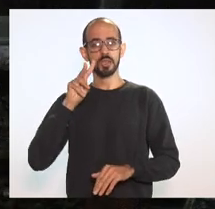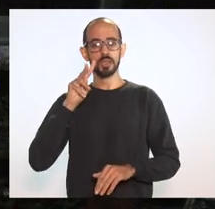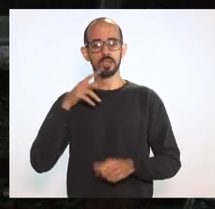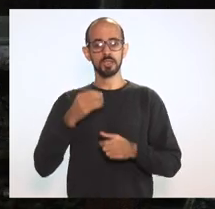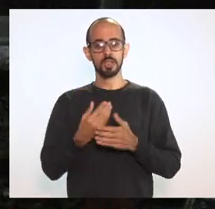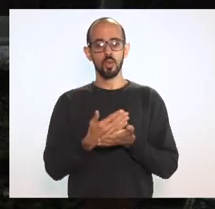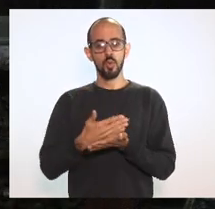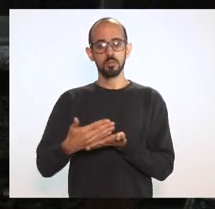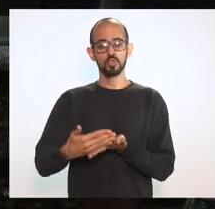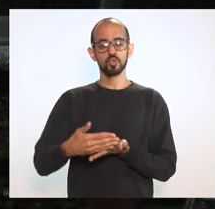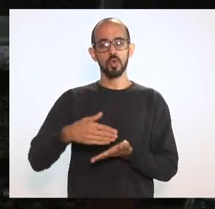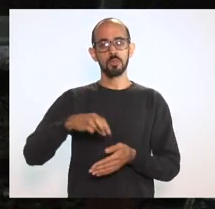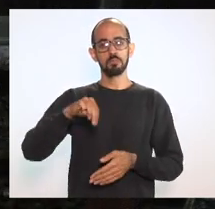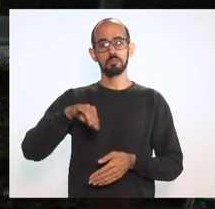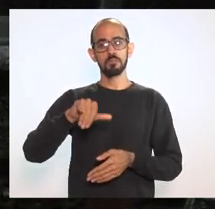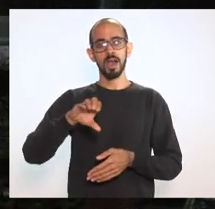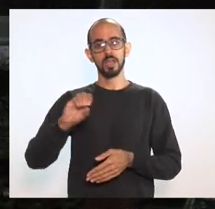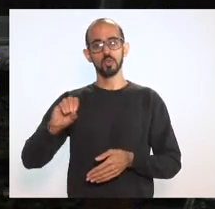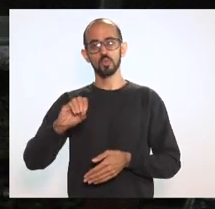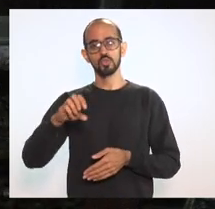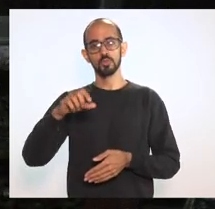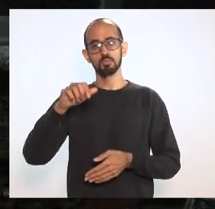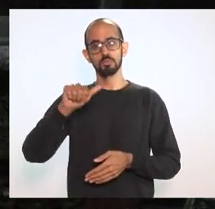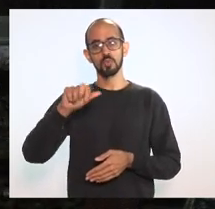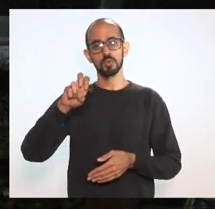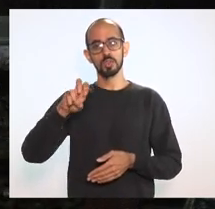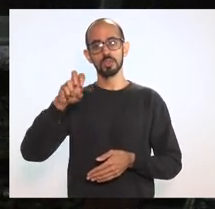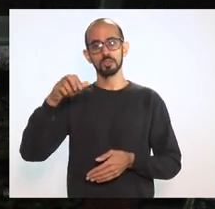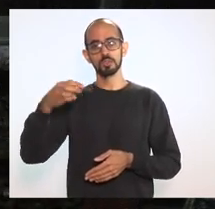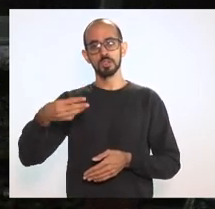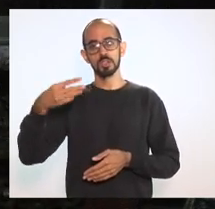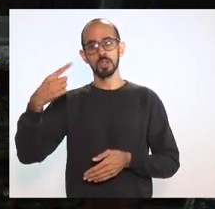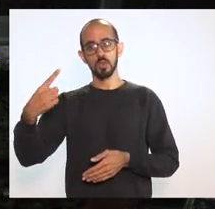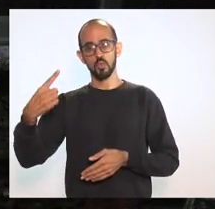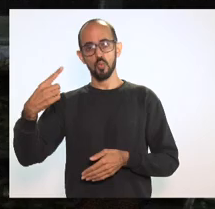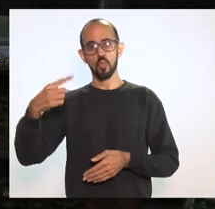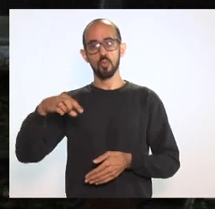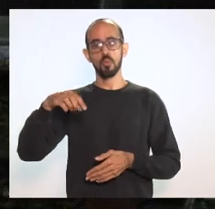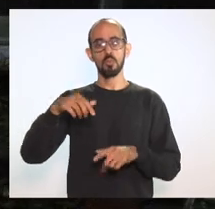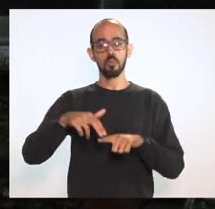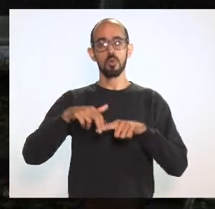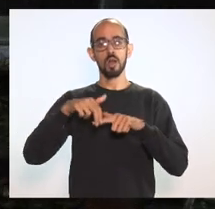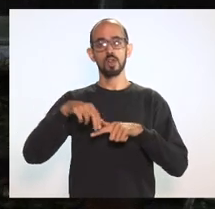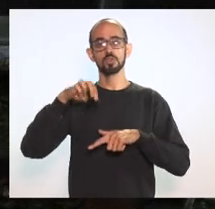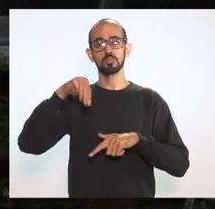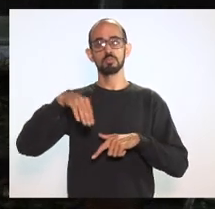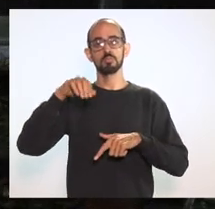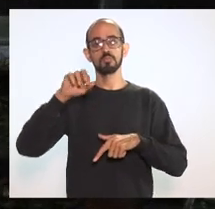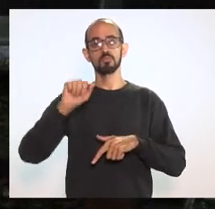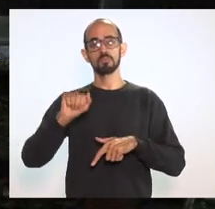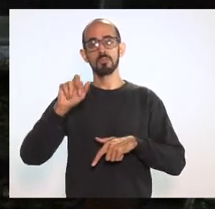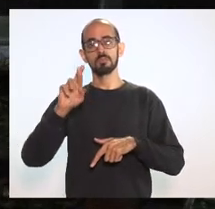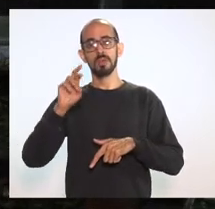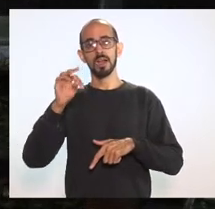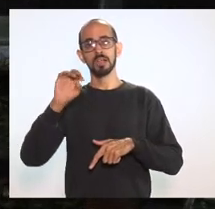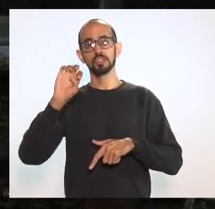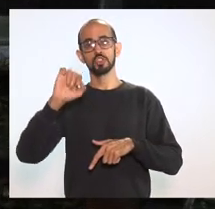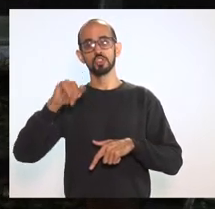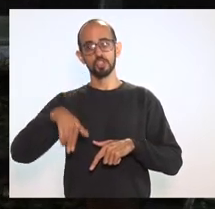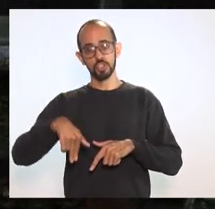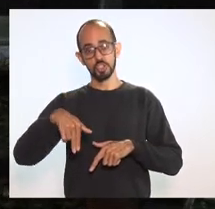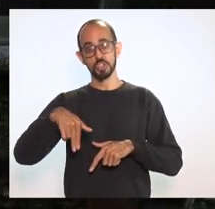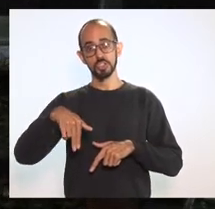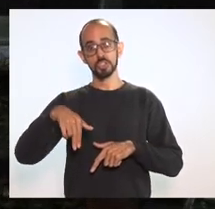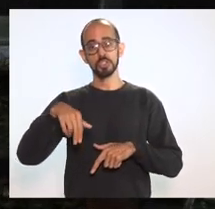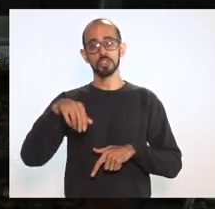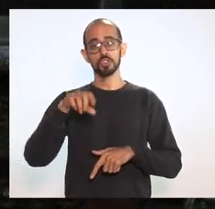em maio de 1531. Por ordem de Martim Afonso de Souza, num estaleiro erguido no atual